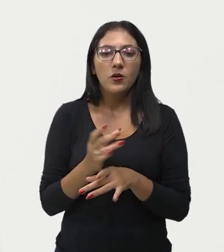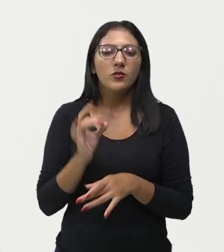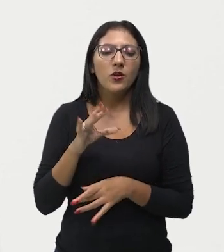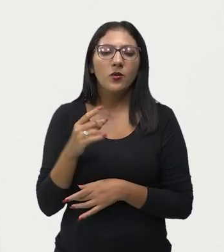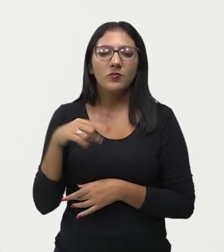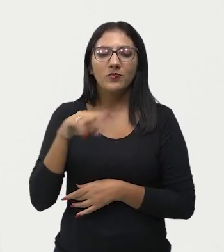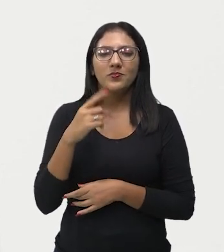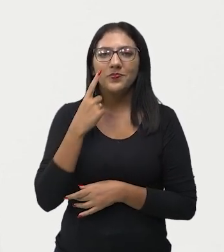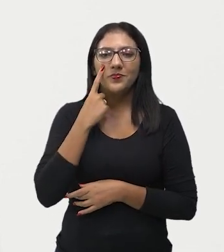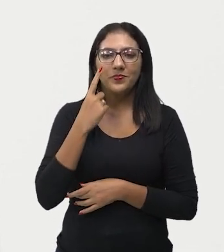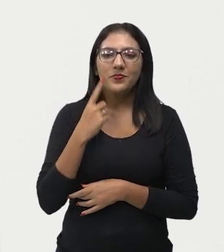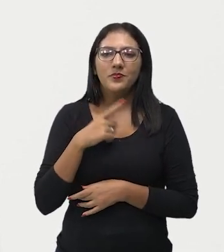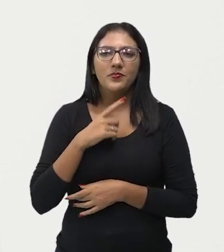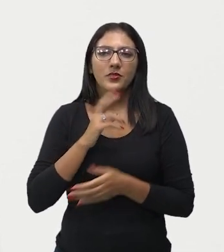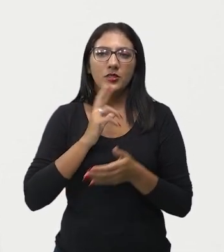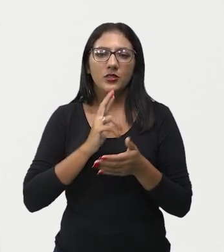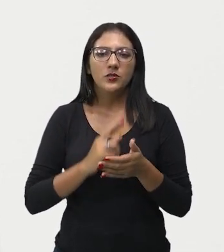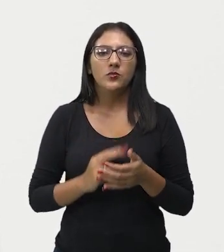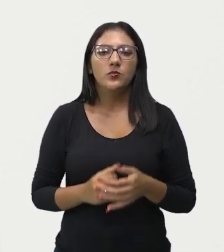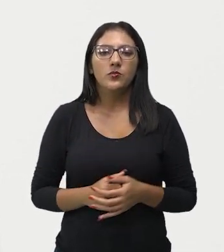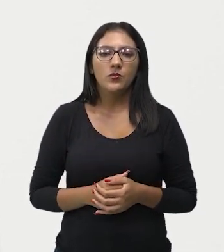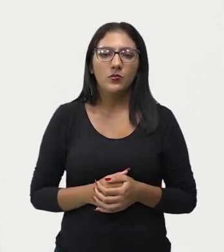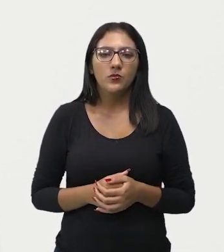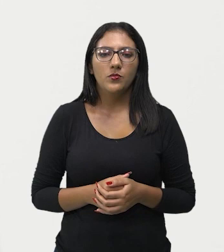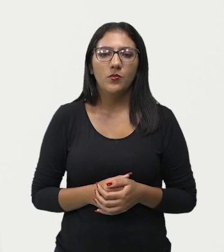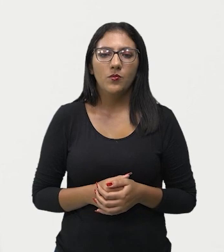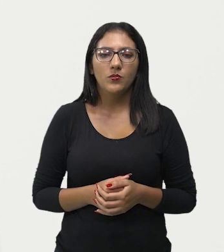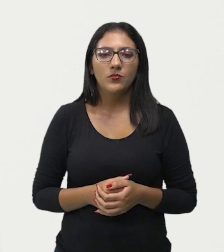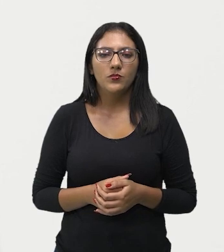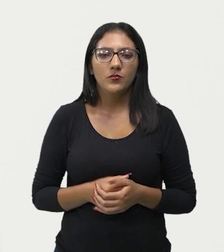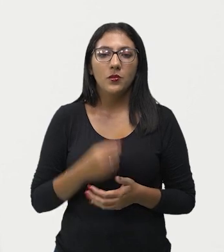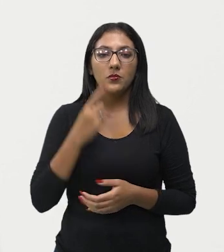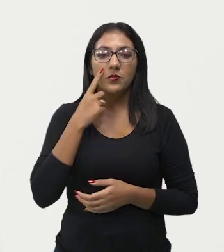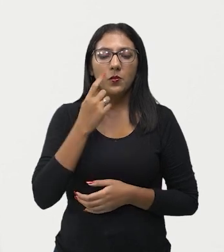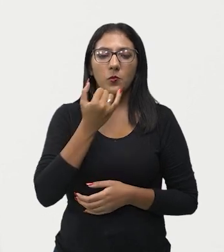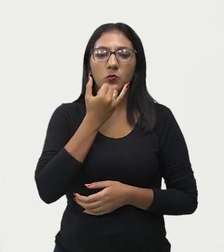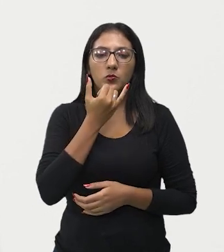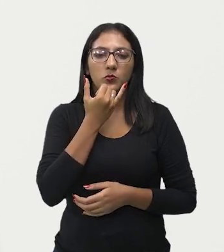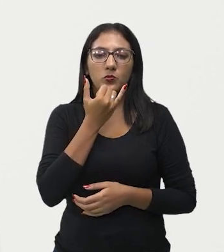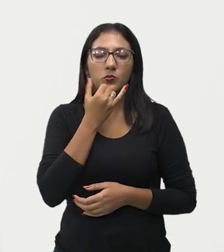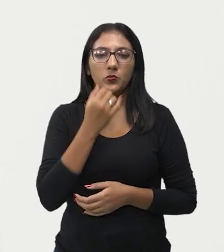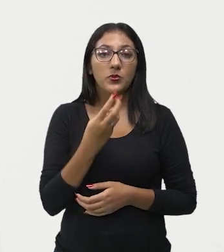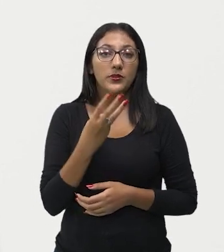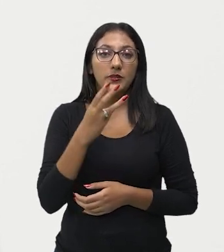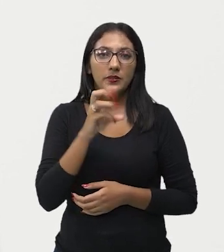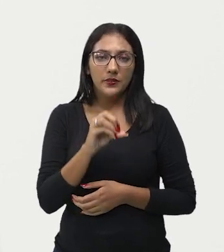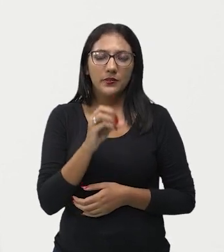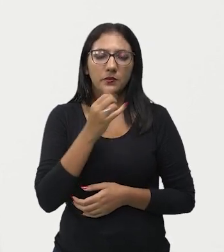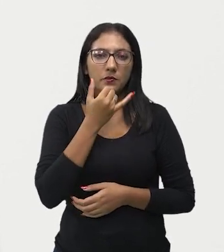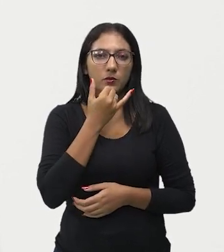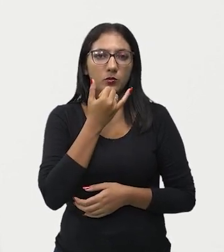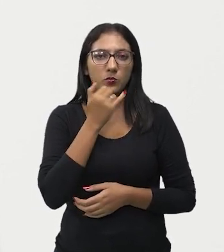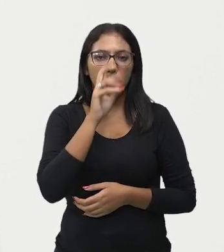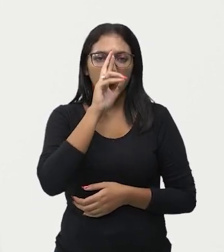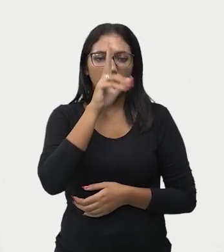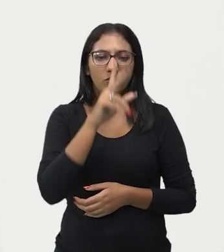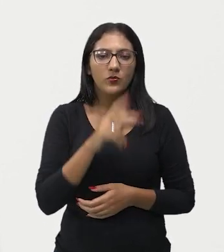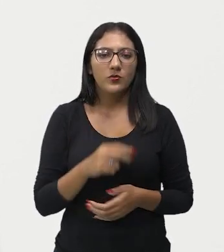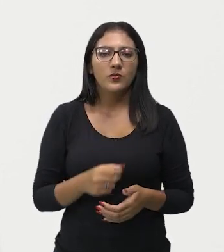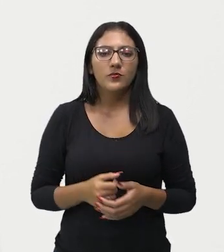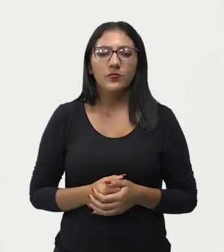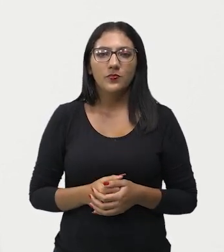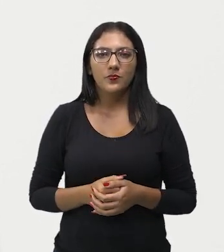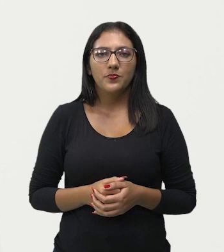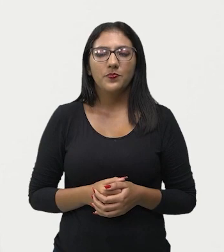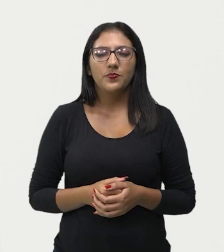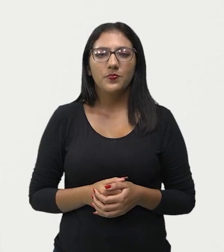gente... Perdão, 8 sobre 30. Vamos voltar aqui, tá, alunos? Perdão. Aqui é 8 sobre 30. Deixa o professor fazer um ajuste